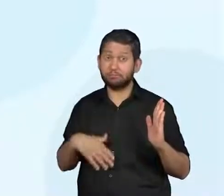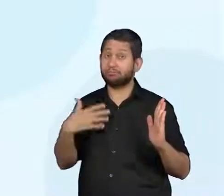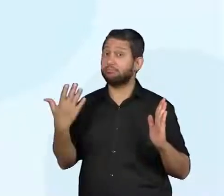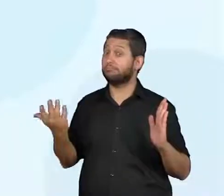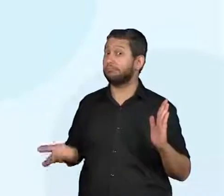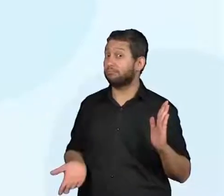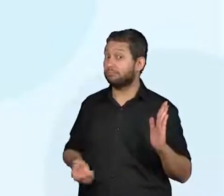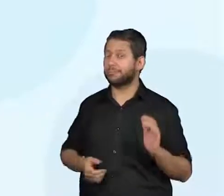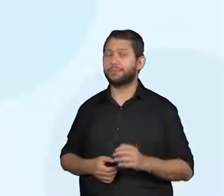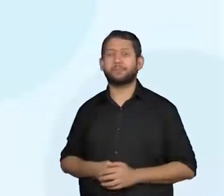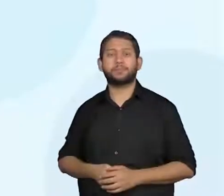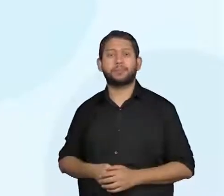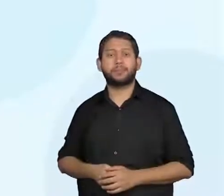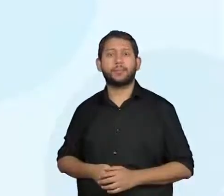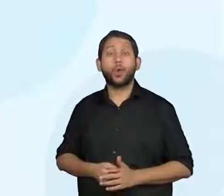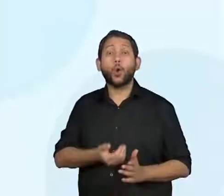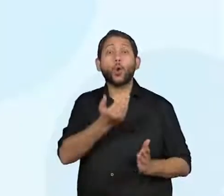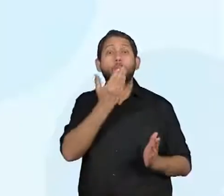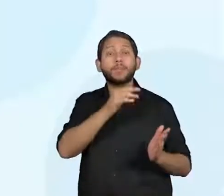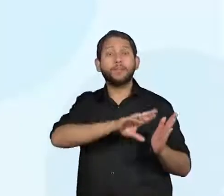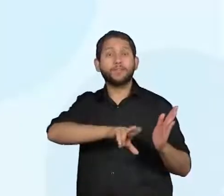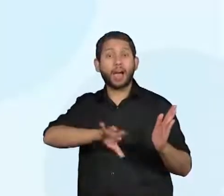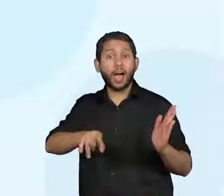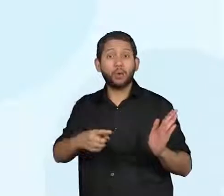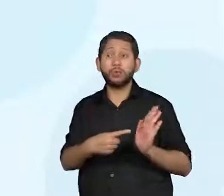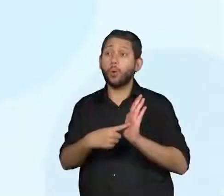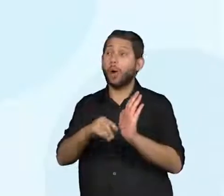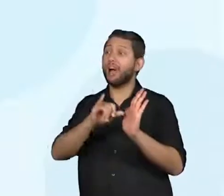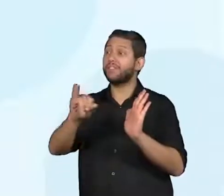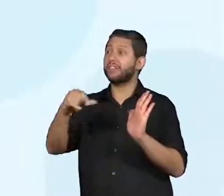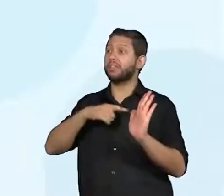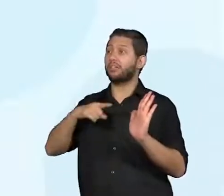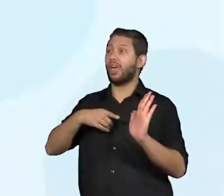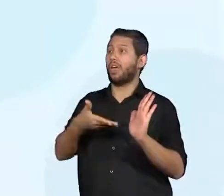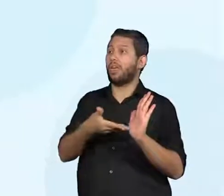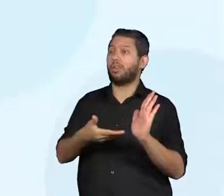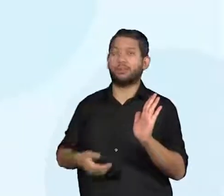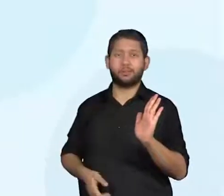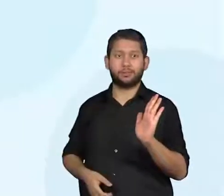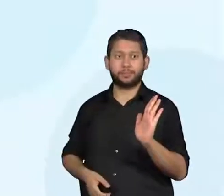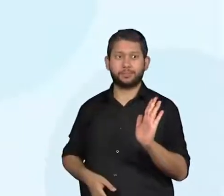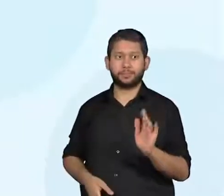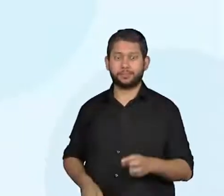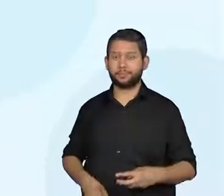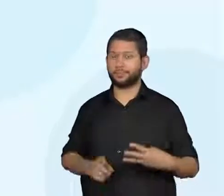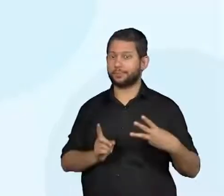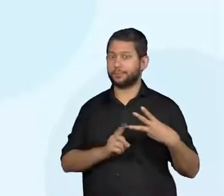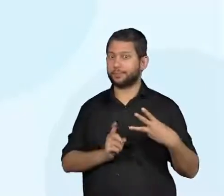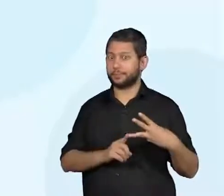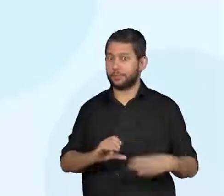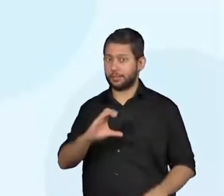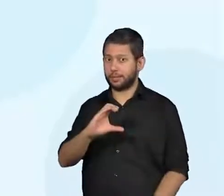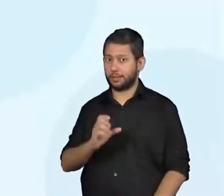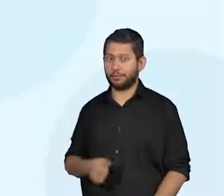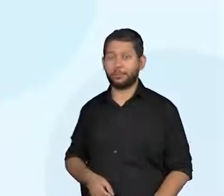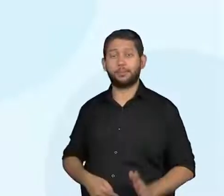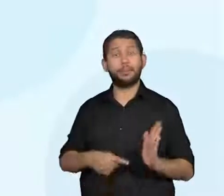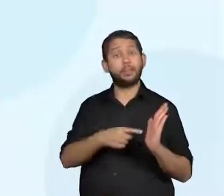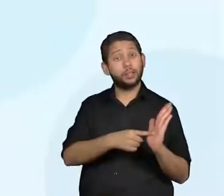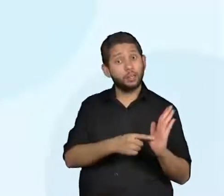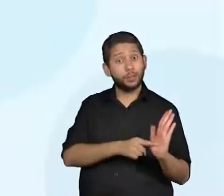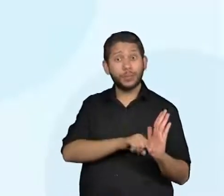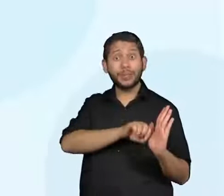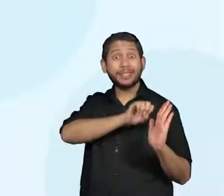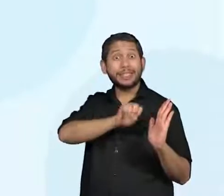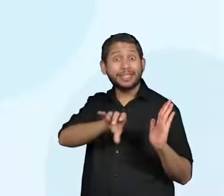receitas? Será que é anunciar um novo cardápio? Ou alternativa C: instruir o